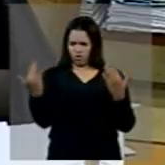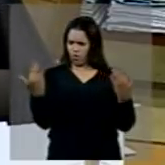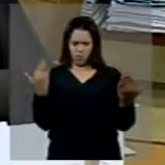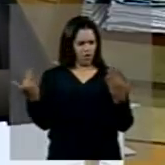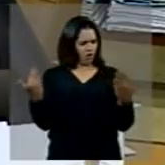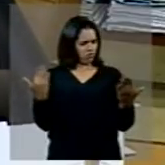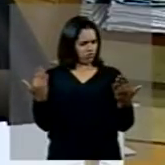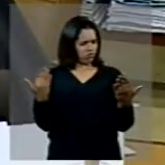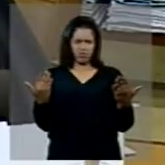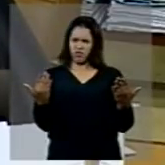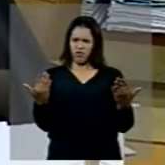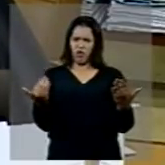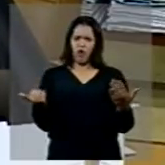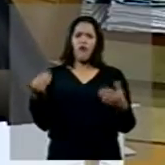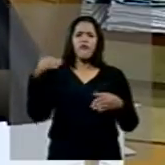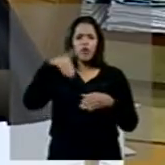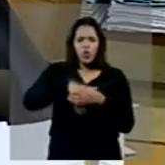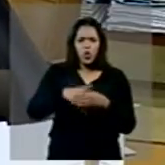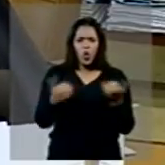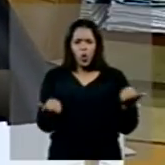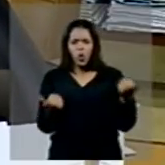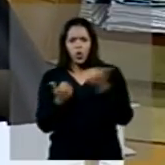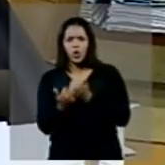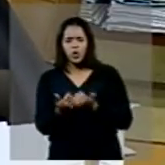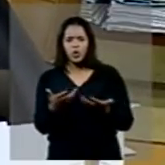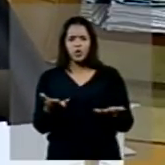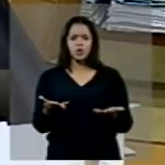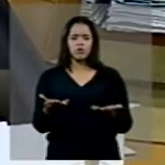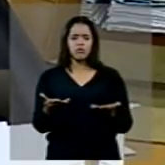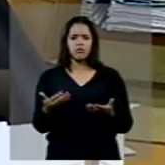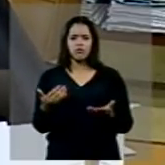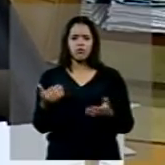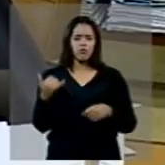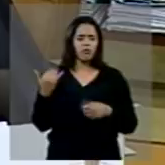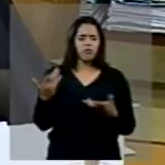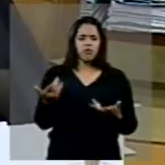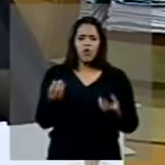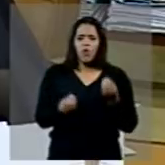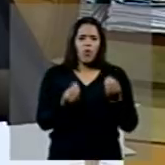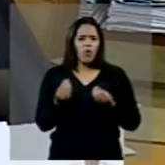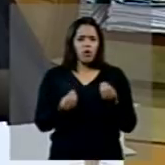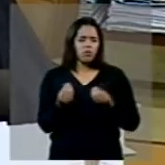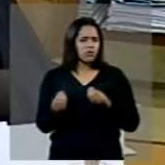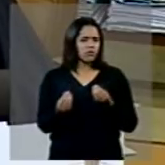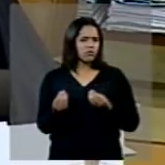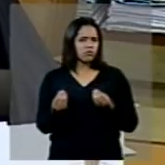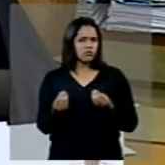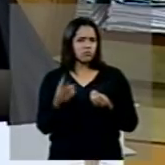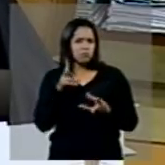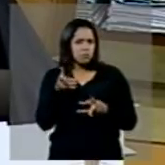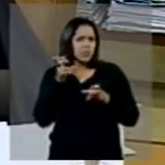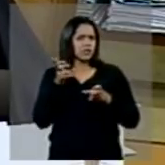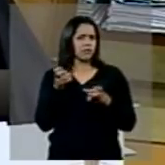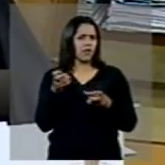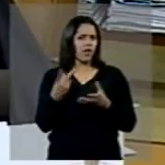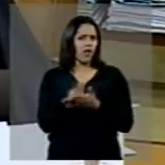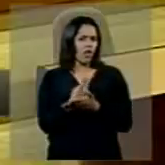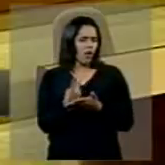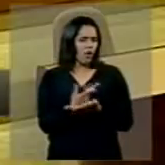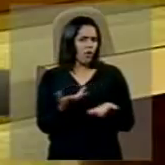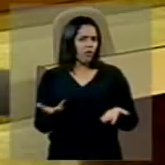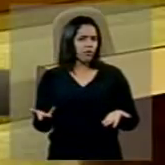mas este ausente, que teve esta representação a destempo e